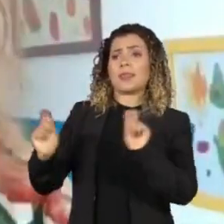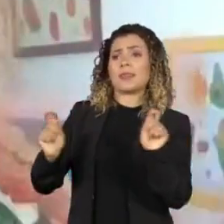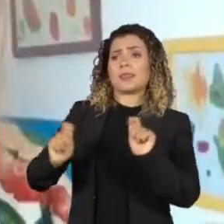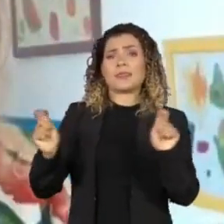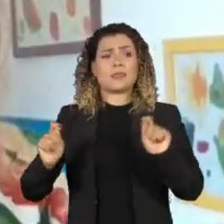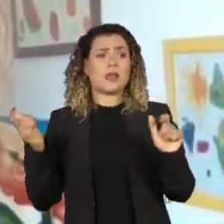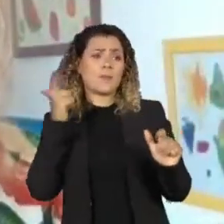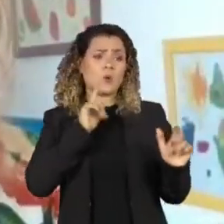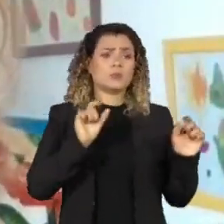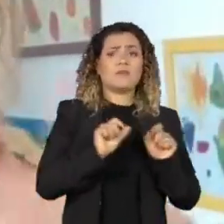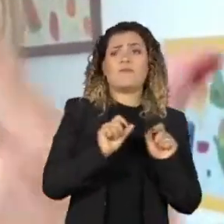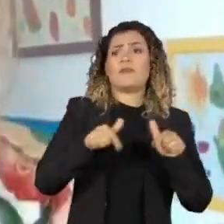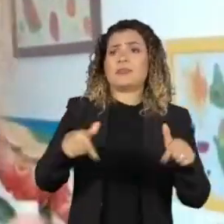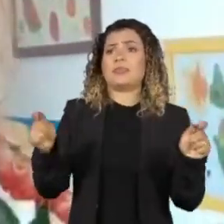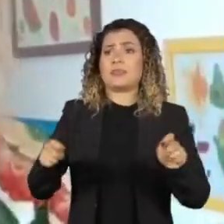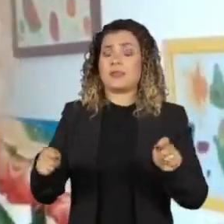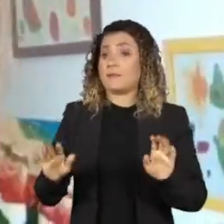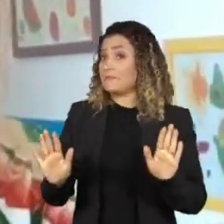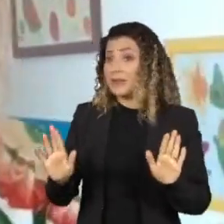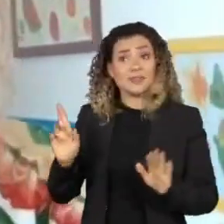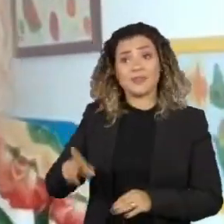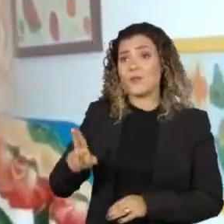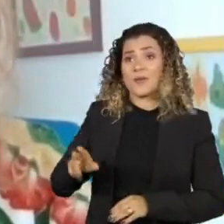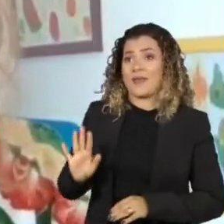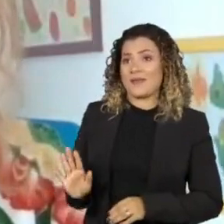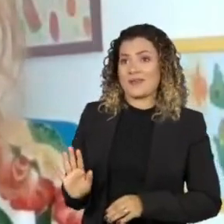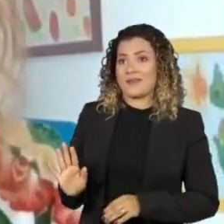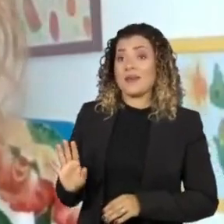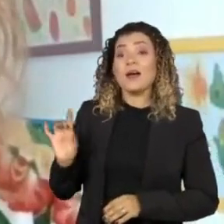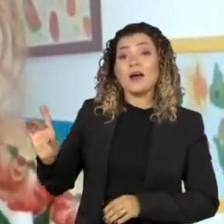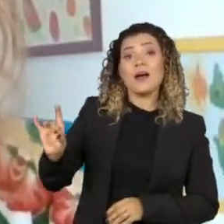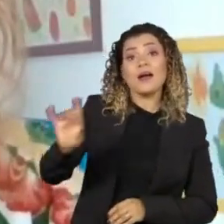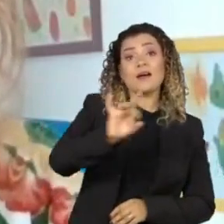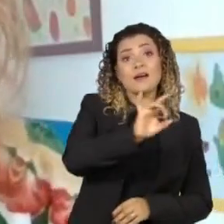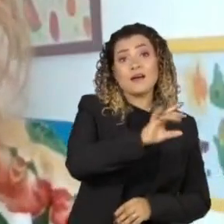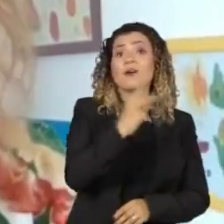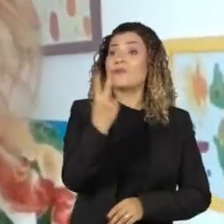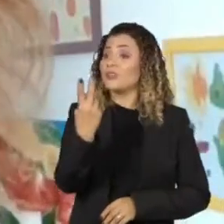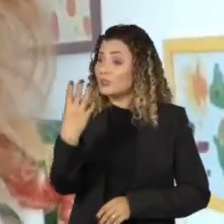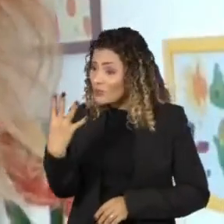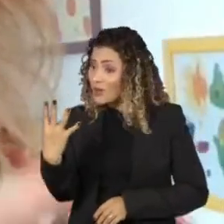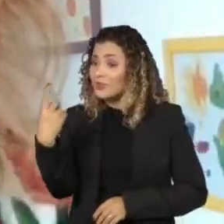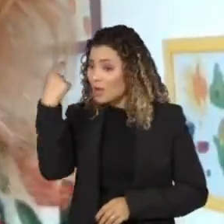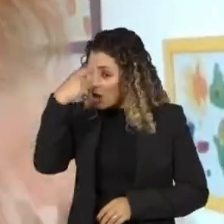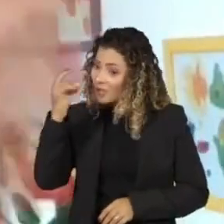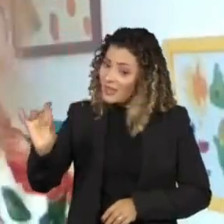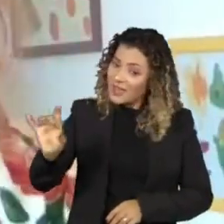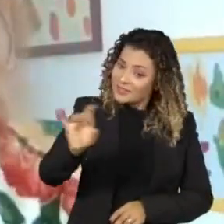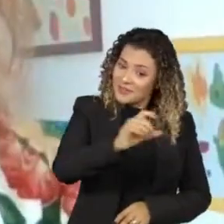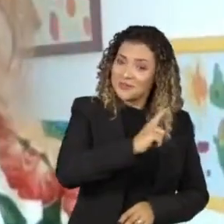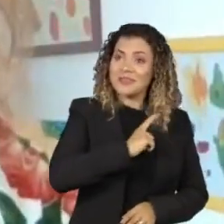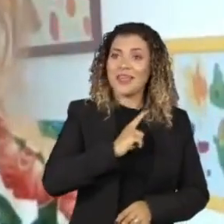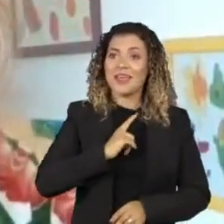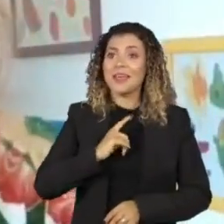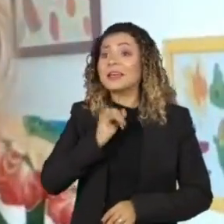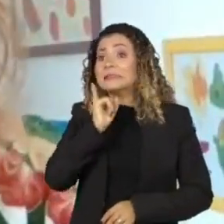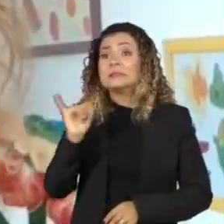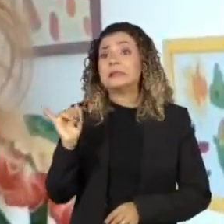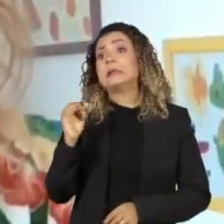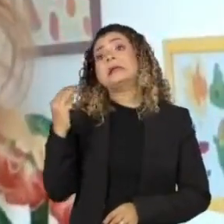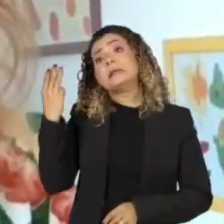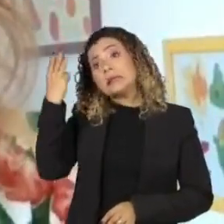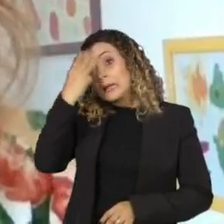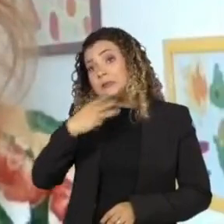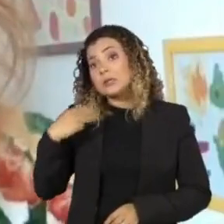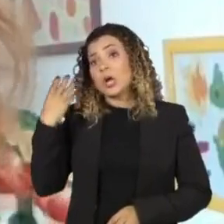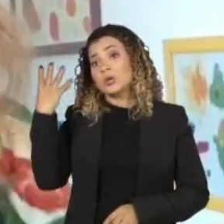para conseguir fazer tudo que elas querem. Mas não é verdade que todo mundo tem as mesmas 24 horas, né? Então, quem leva 3, 4 horas se